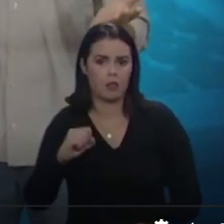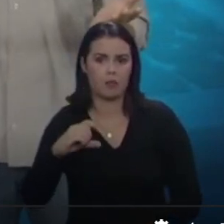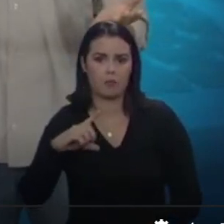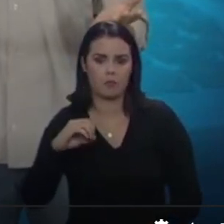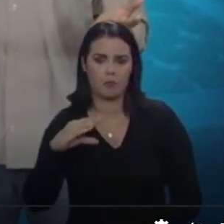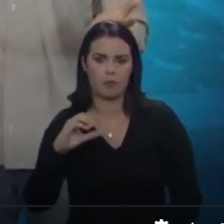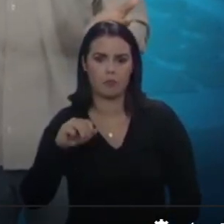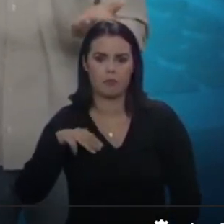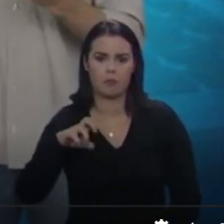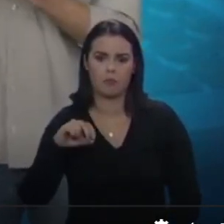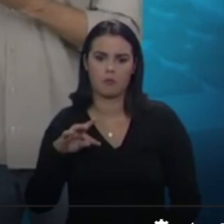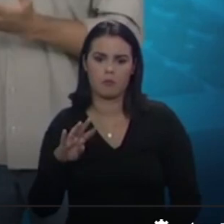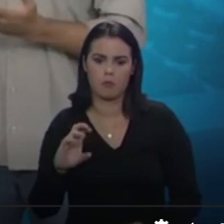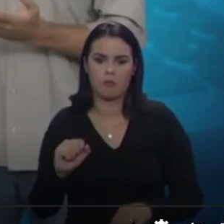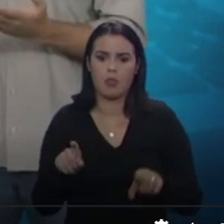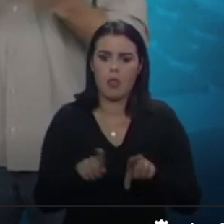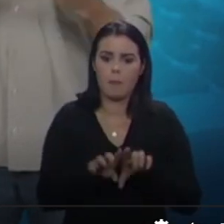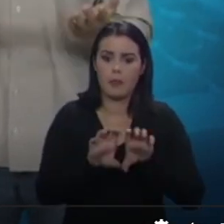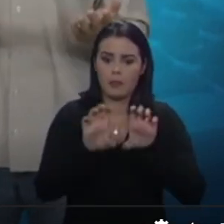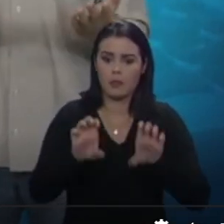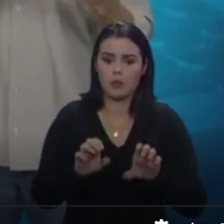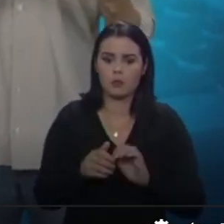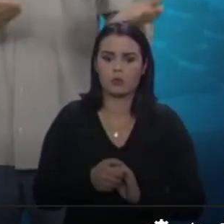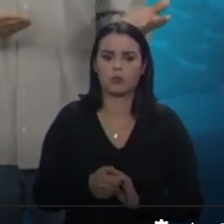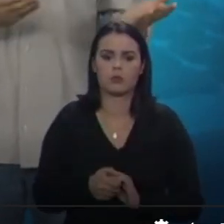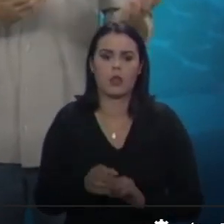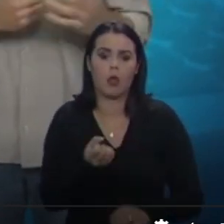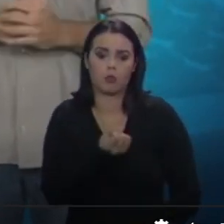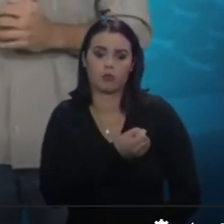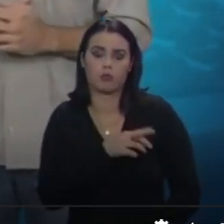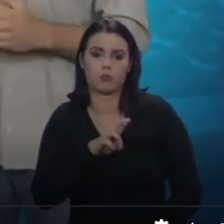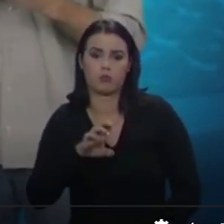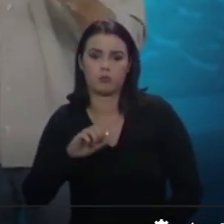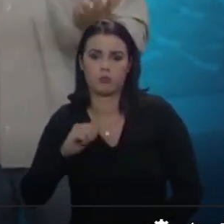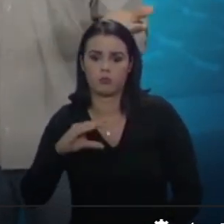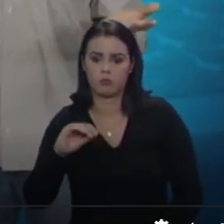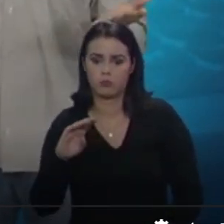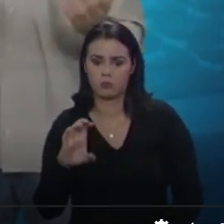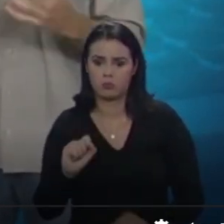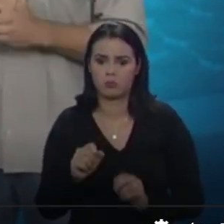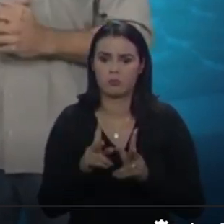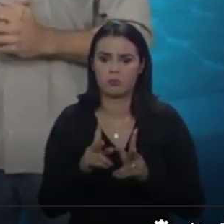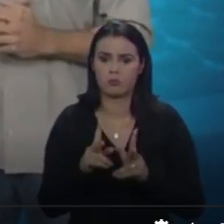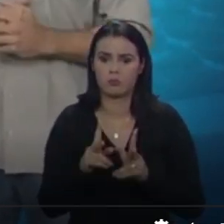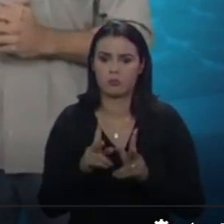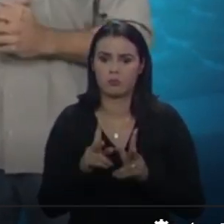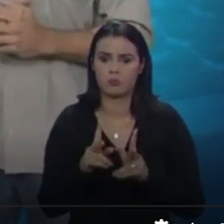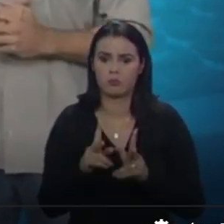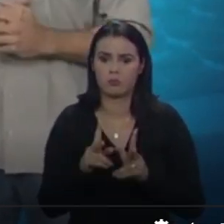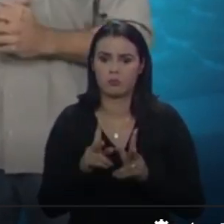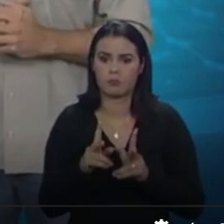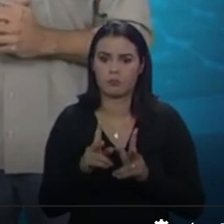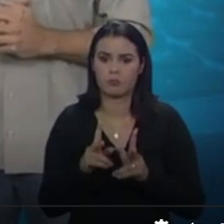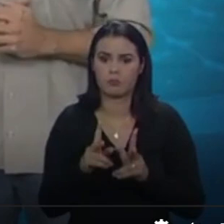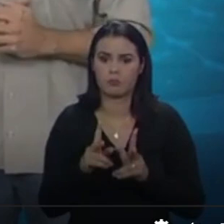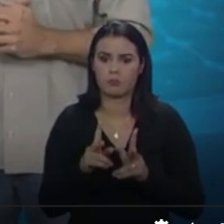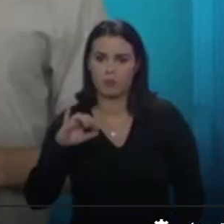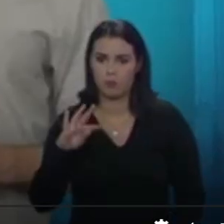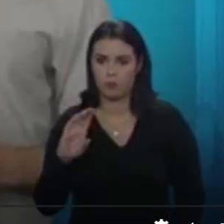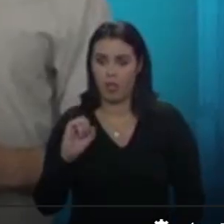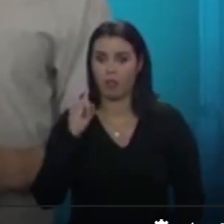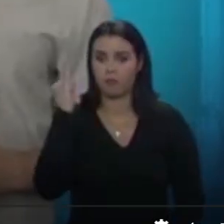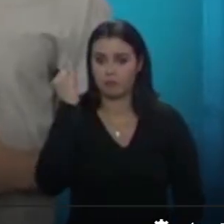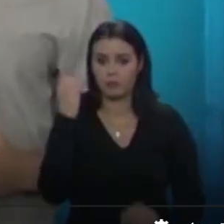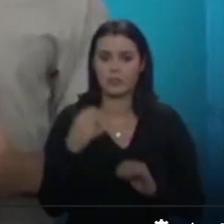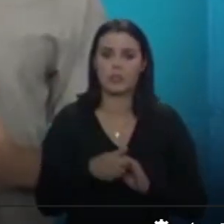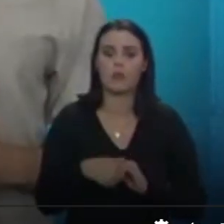que possuem o número de reações igual ao número de incógnitas das equações de equilíbrio é imprescindível. Só assim o profissional poderá aplicá-lo